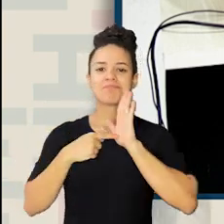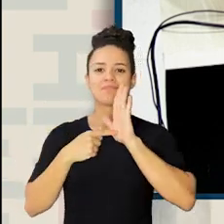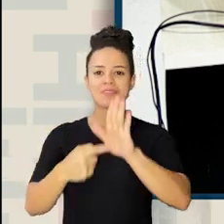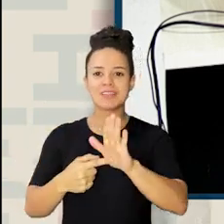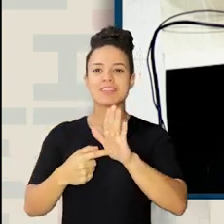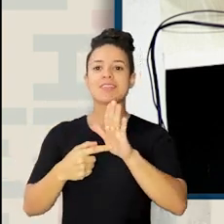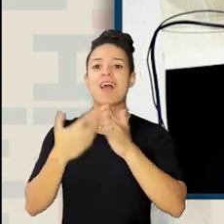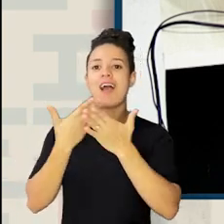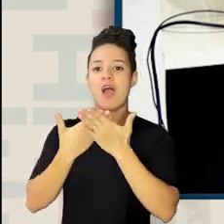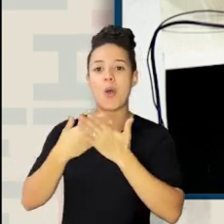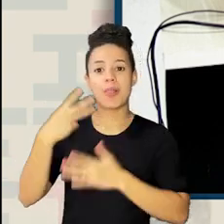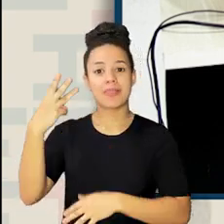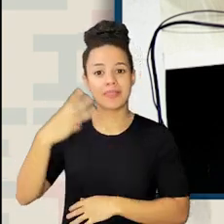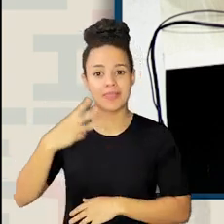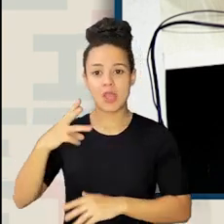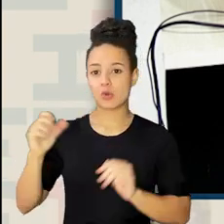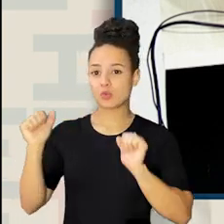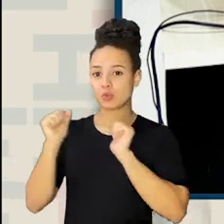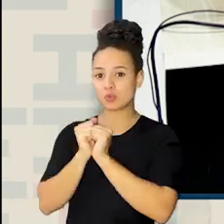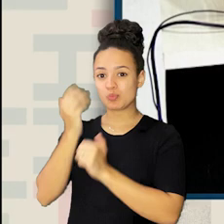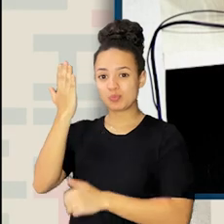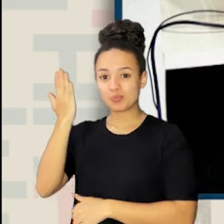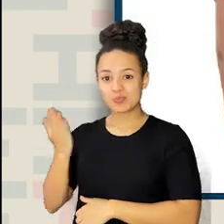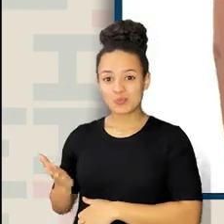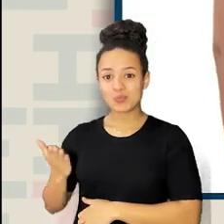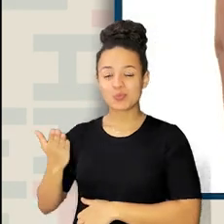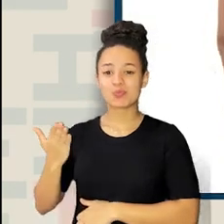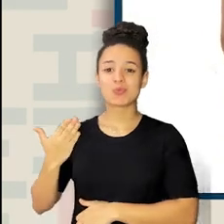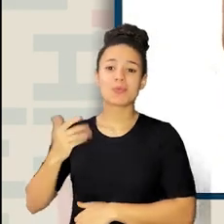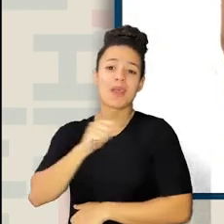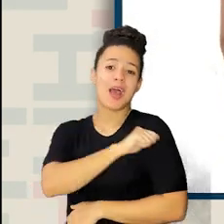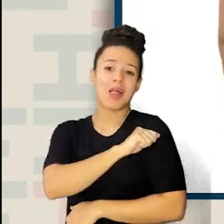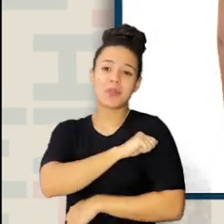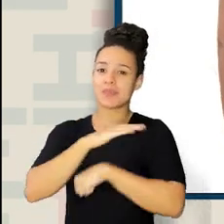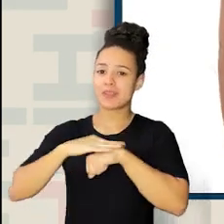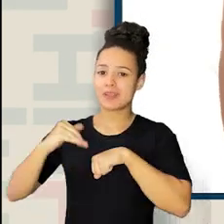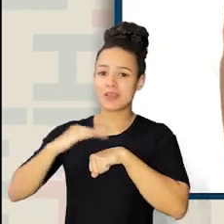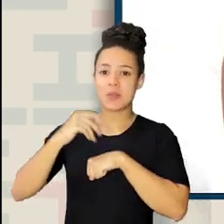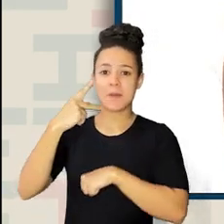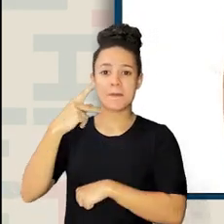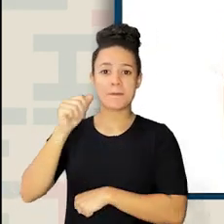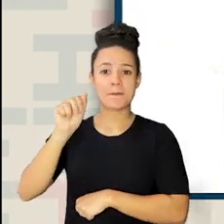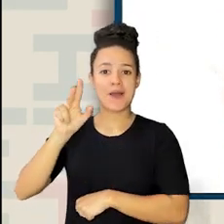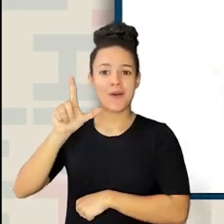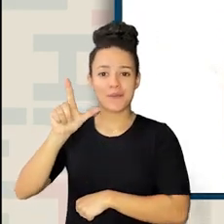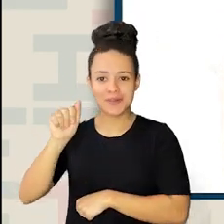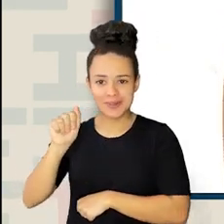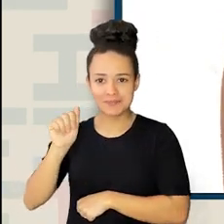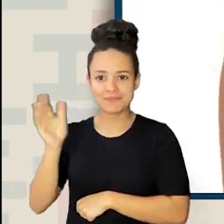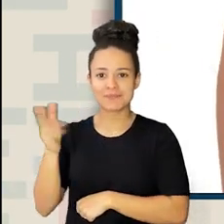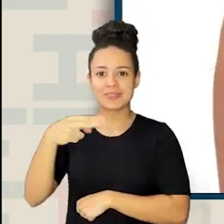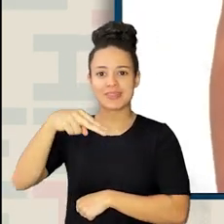3, ao lado de uma super companhia, minha aluna querida Paula Neves.